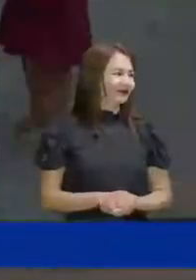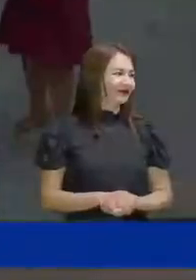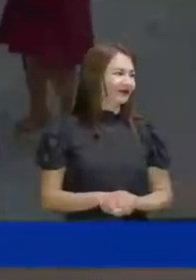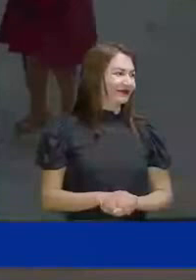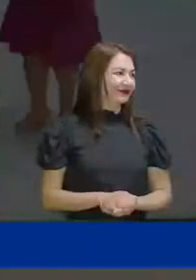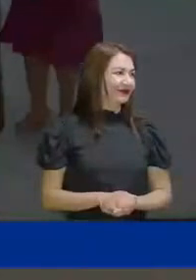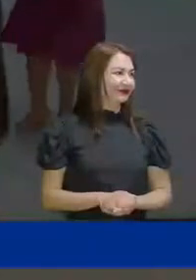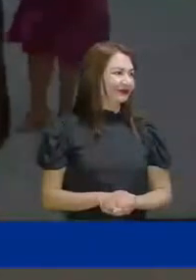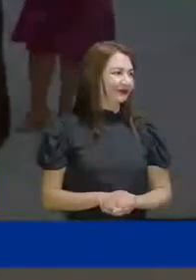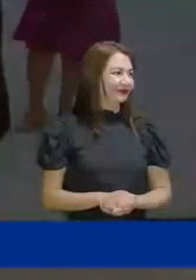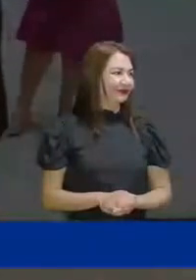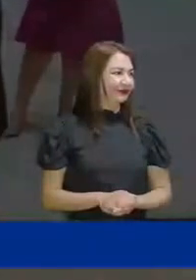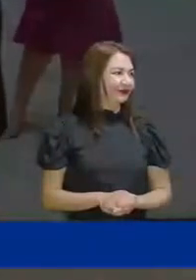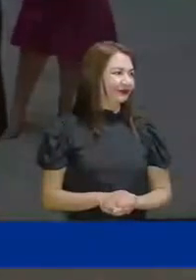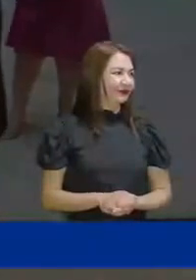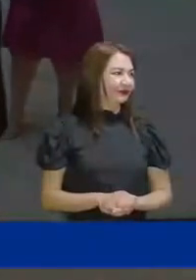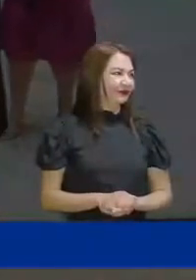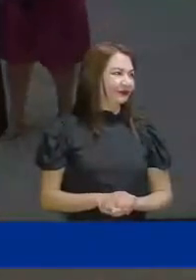Foco no auditório.